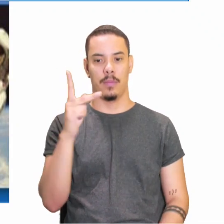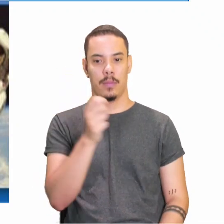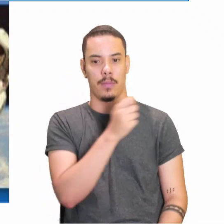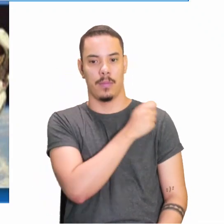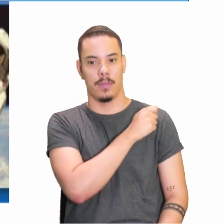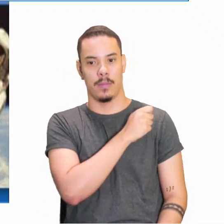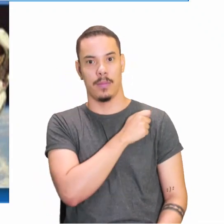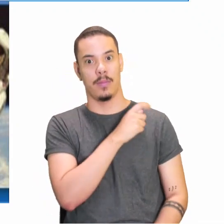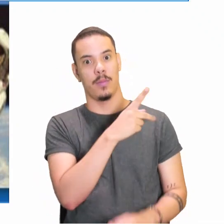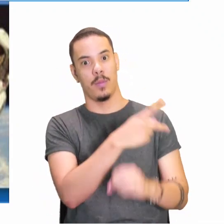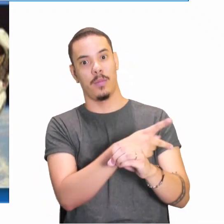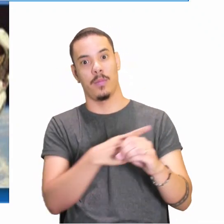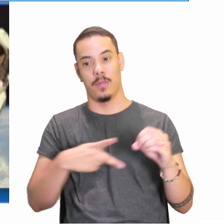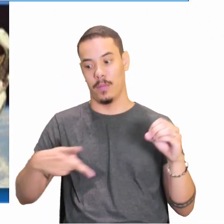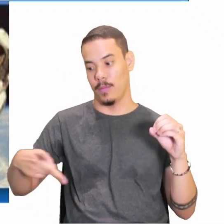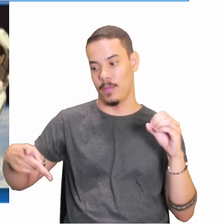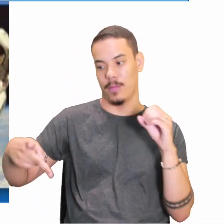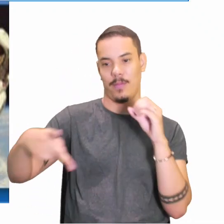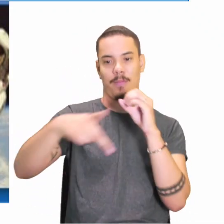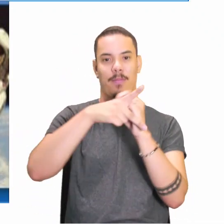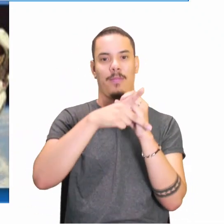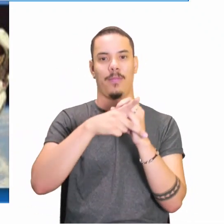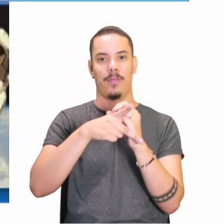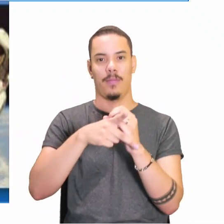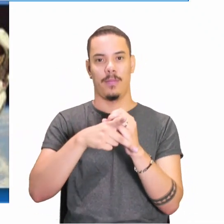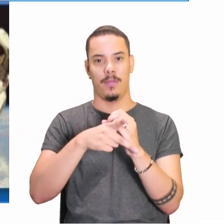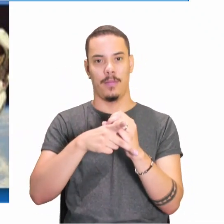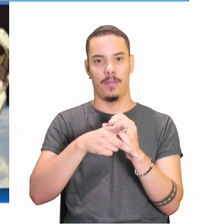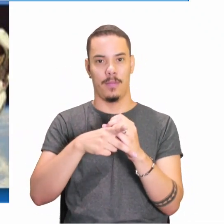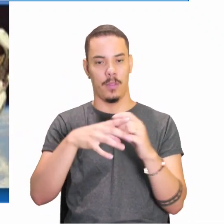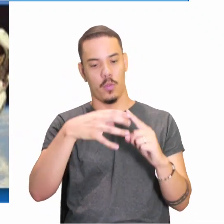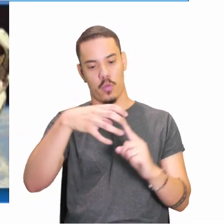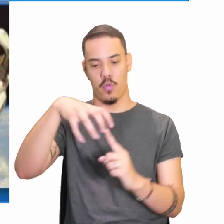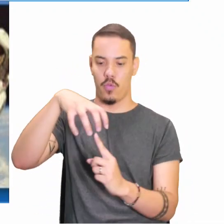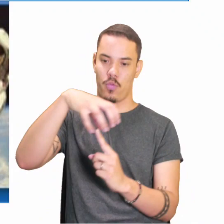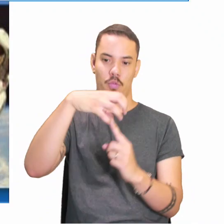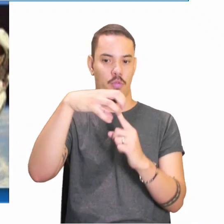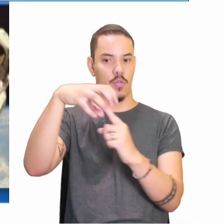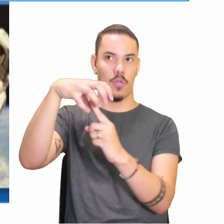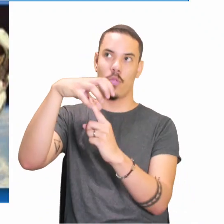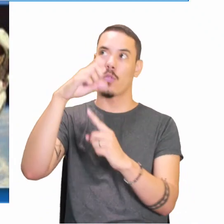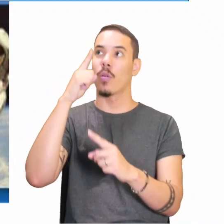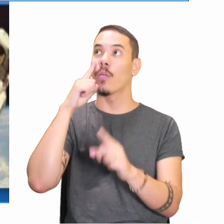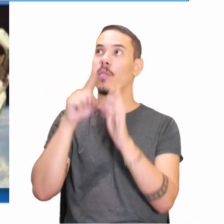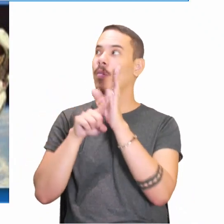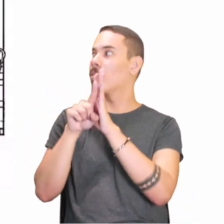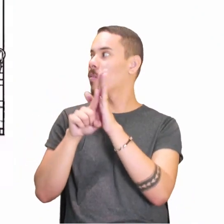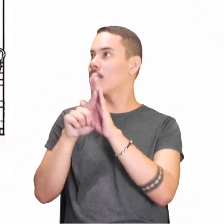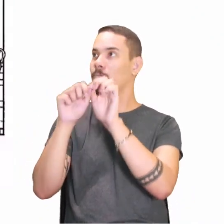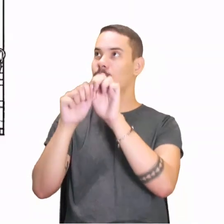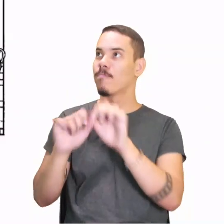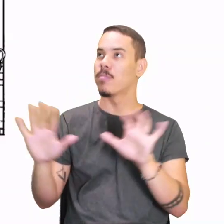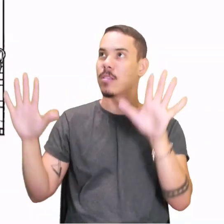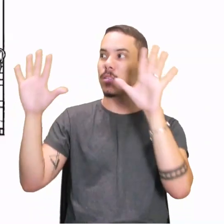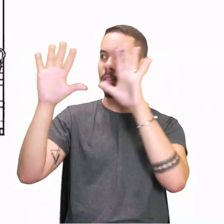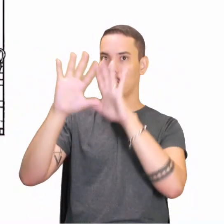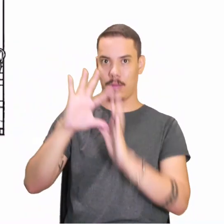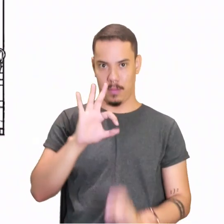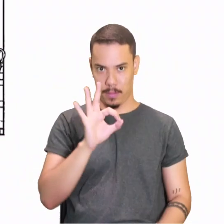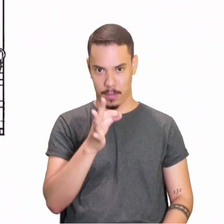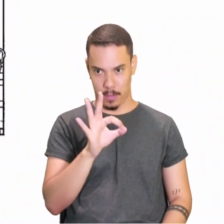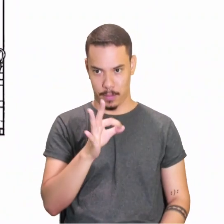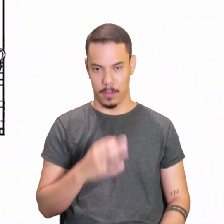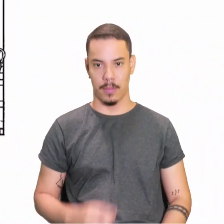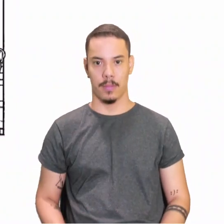aluno da NASA no espaço, não é mesmo? É isso aí, Terezinha? Então